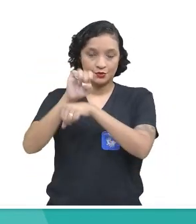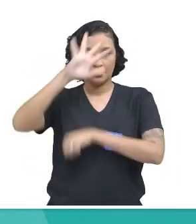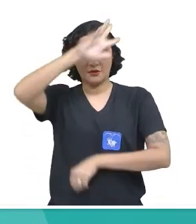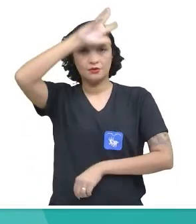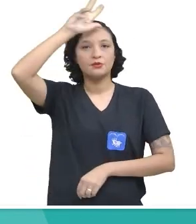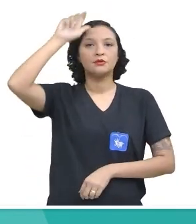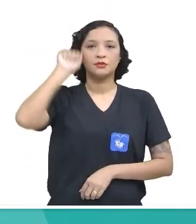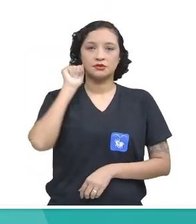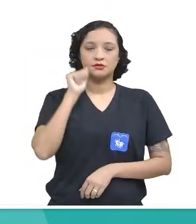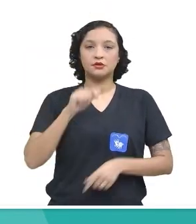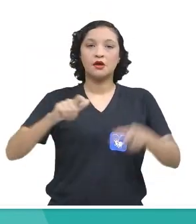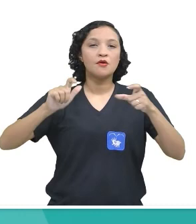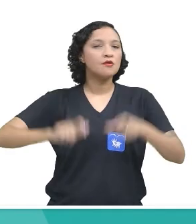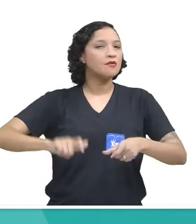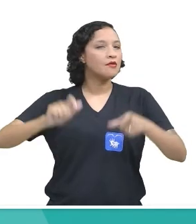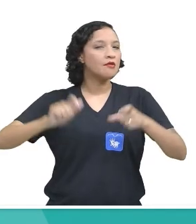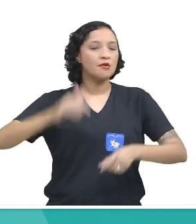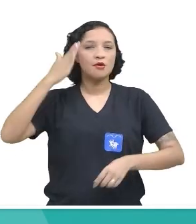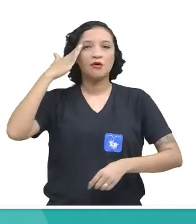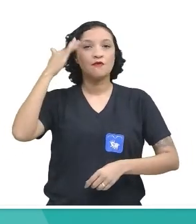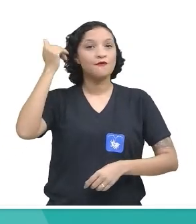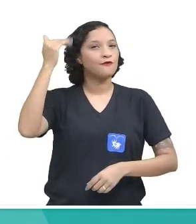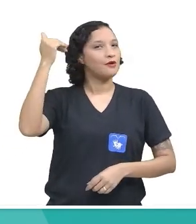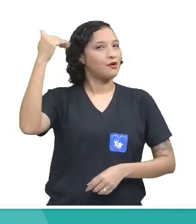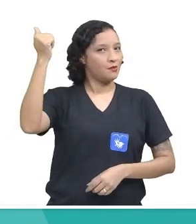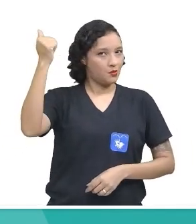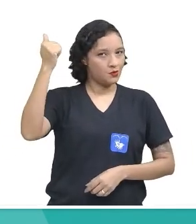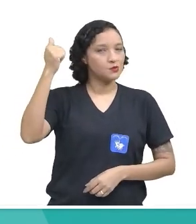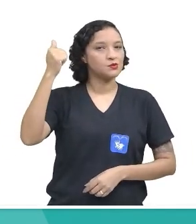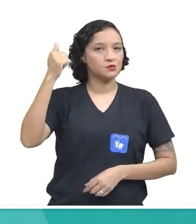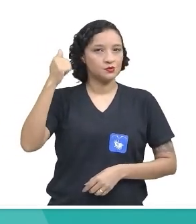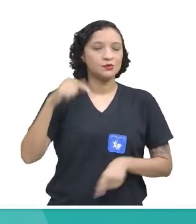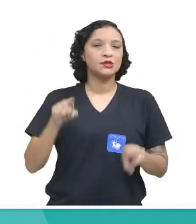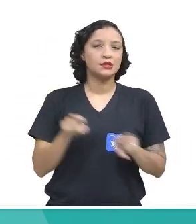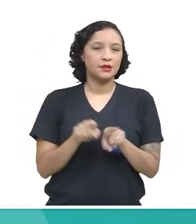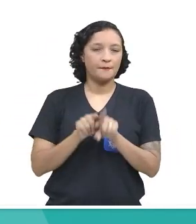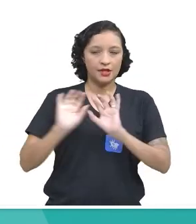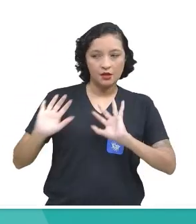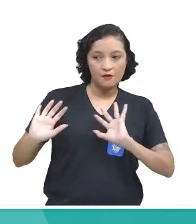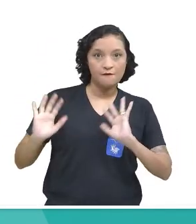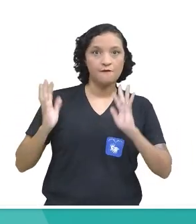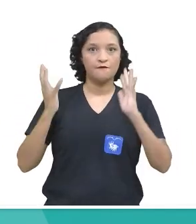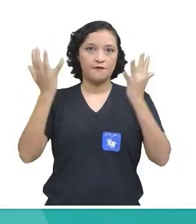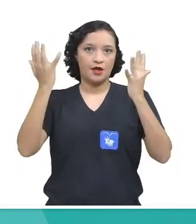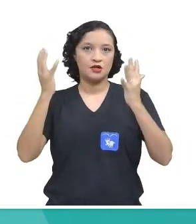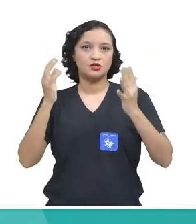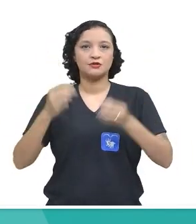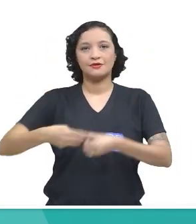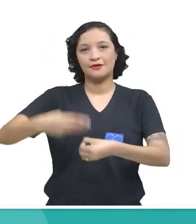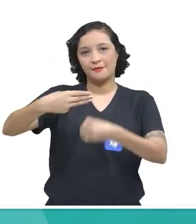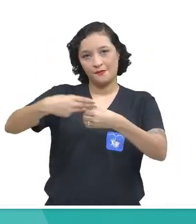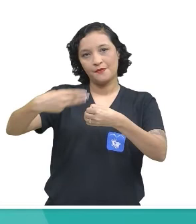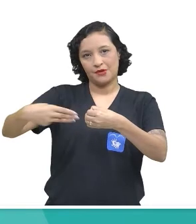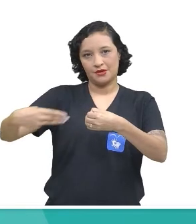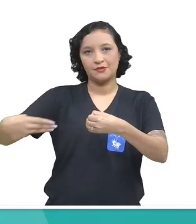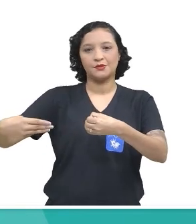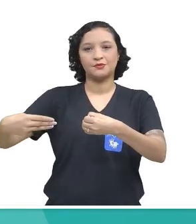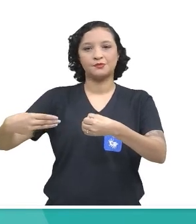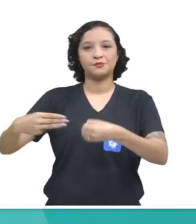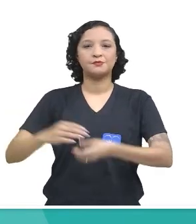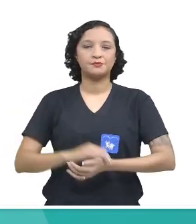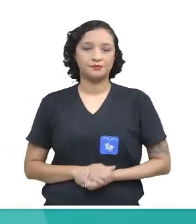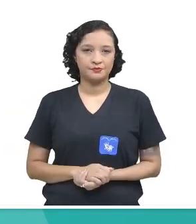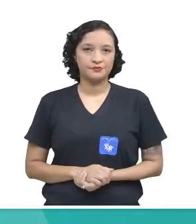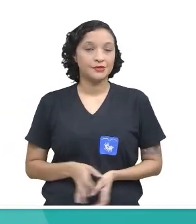E um local mais conhecido, que nós também temos um festival grandioso, é o de Manacapuru, tá certo? Lá a gente